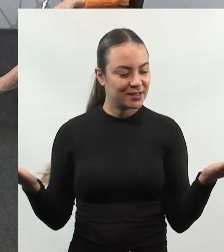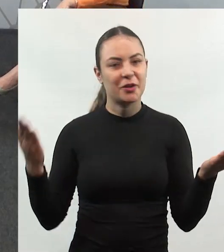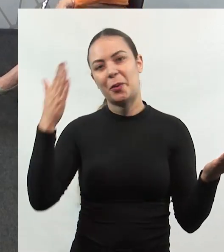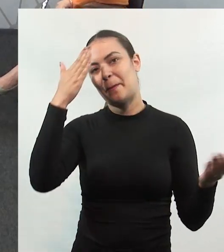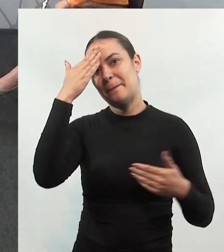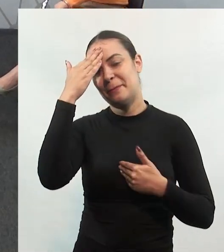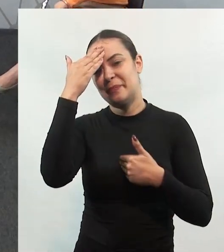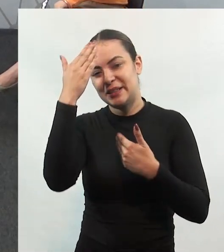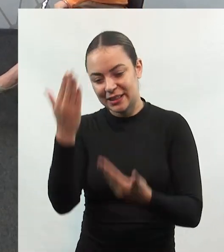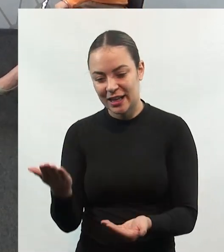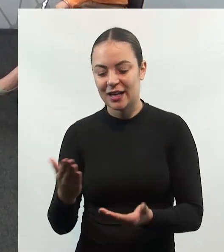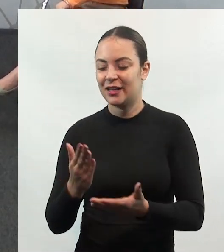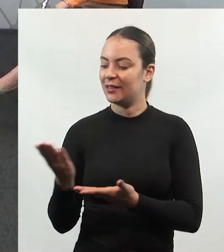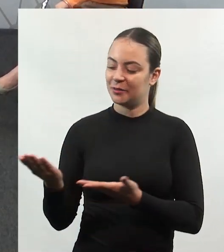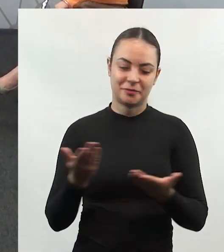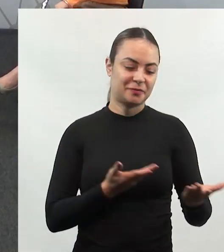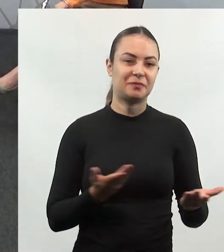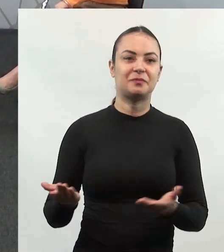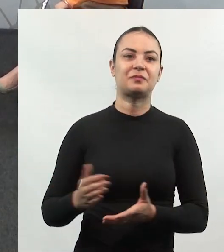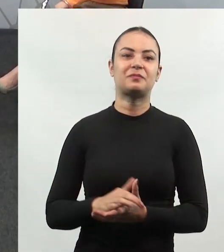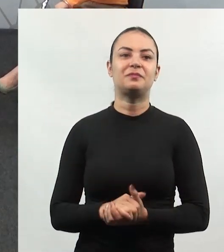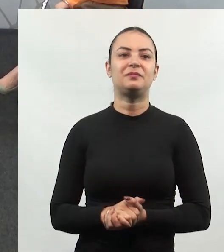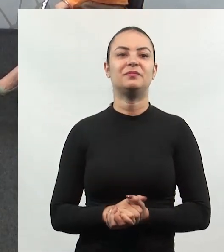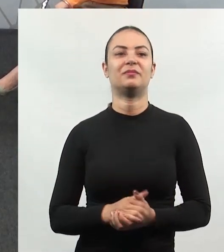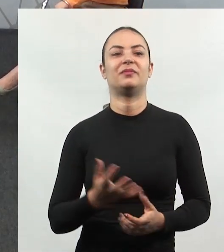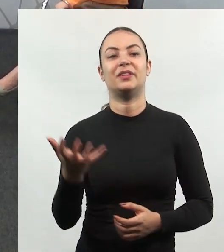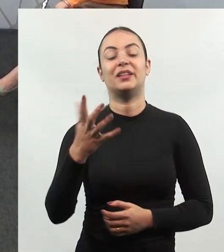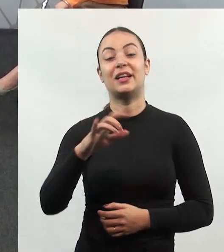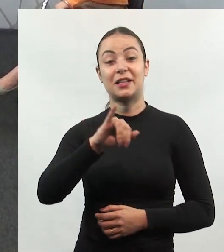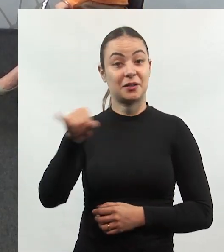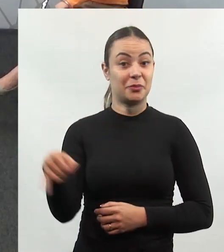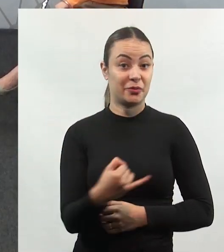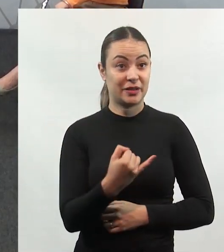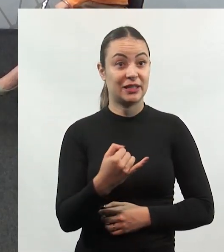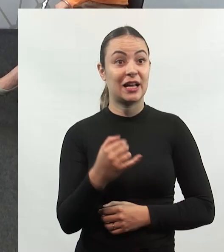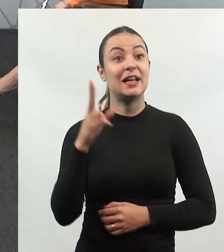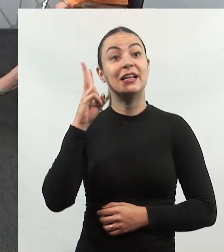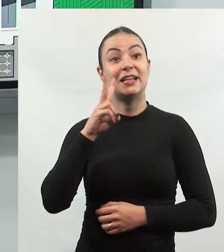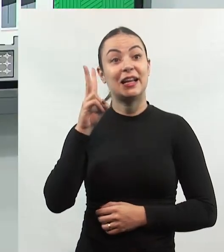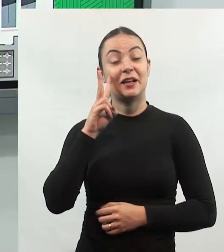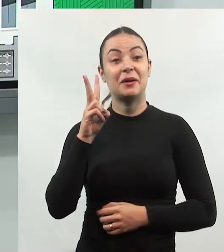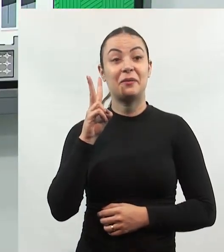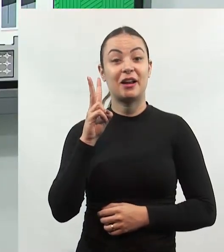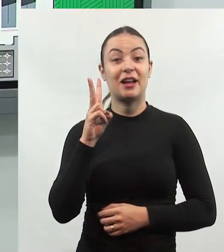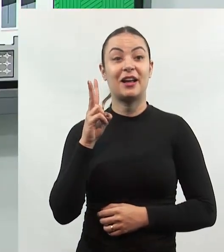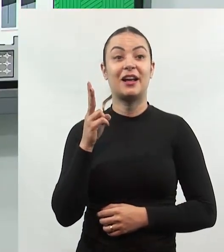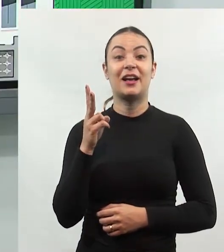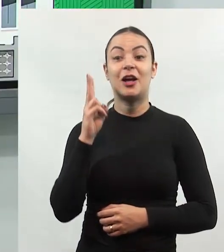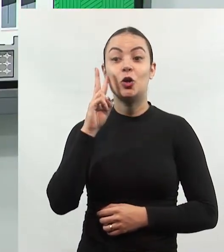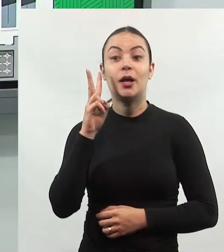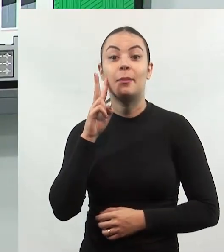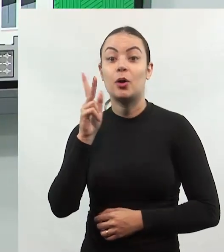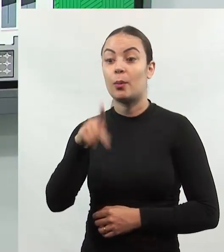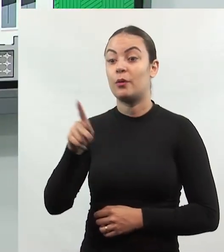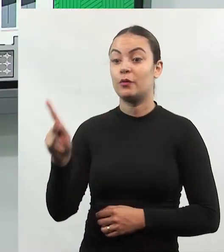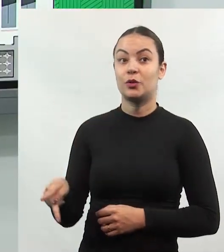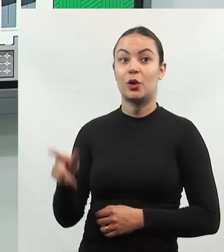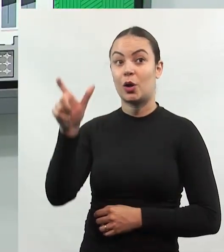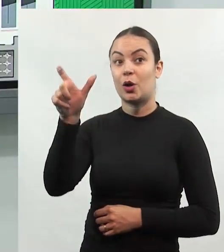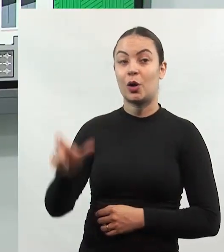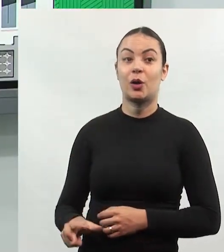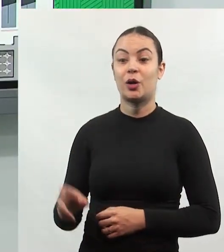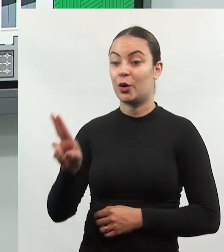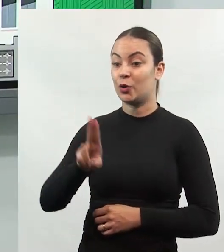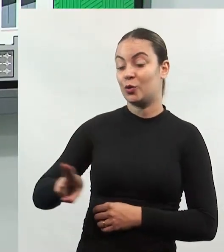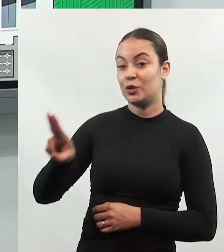te conhecendo aqui hoje, né? Não é da minha época. É que eu quero aproveitar o momento para lembrar que eu lembro de um professor que ele